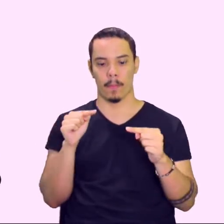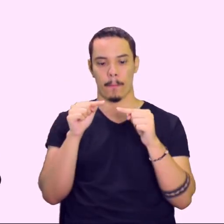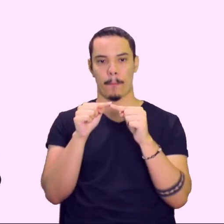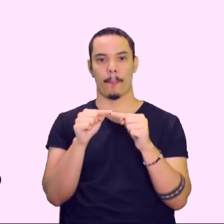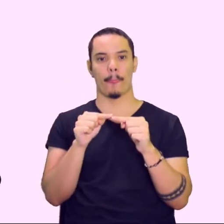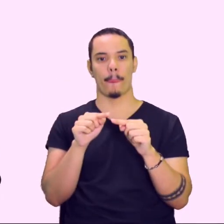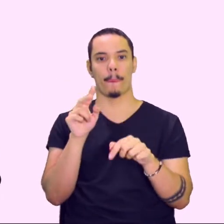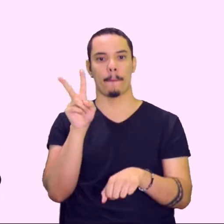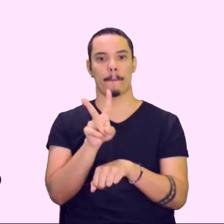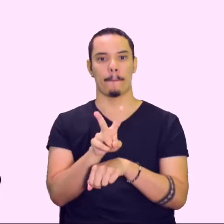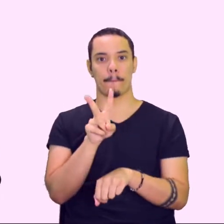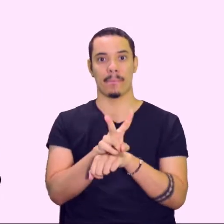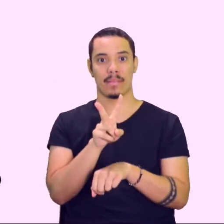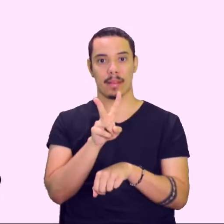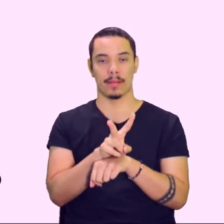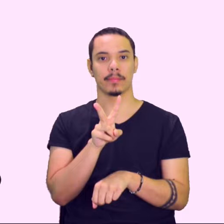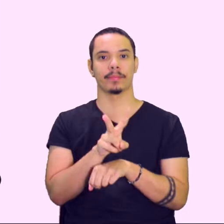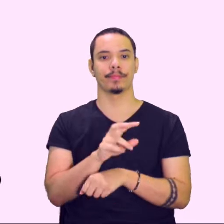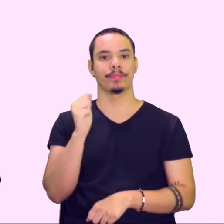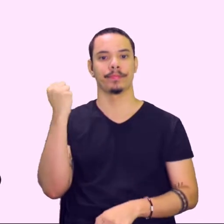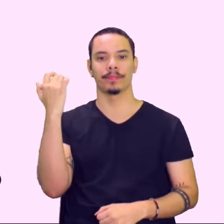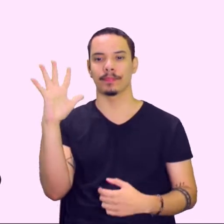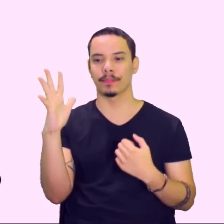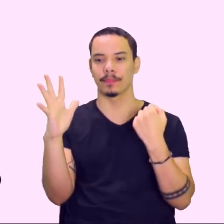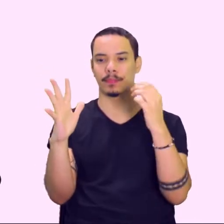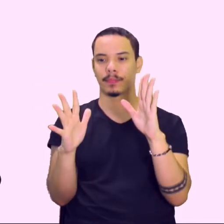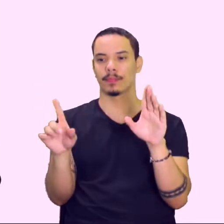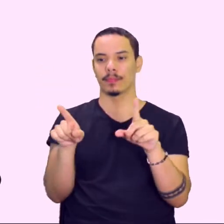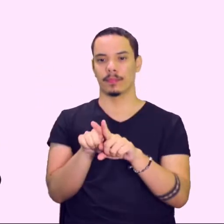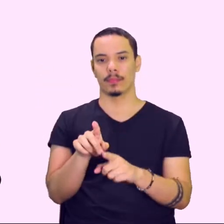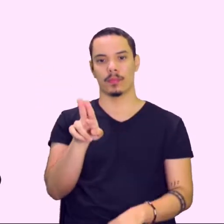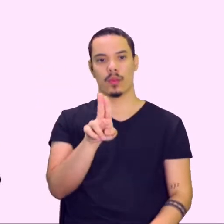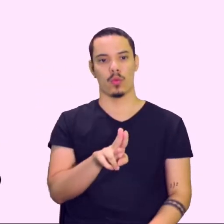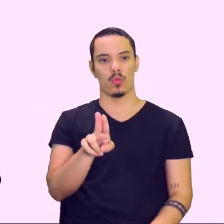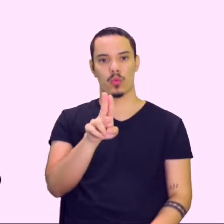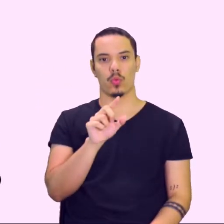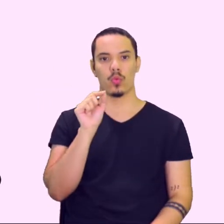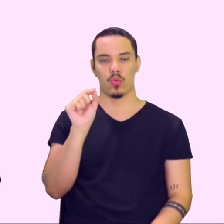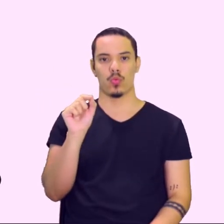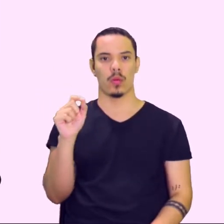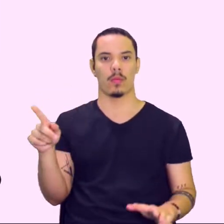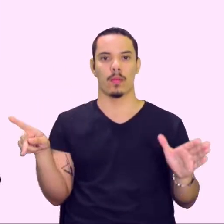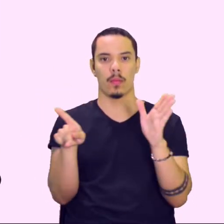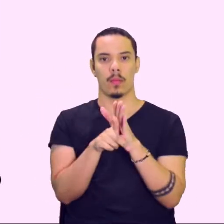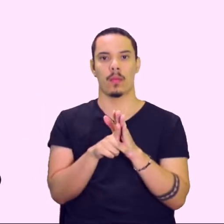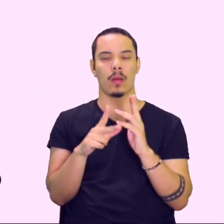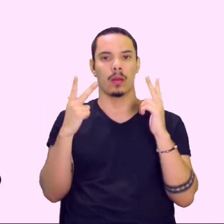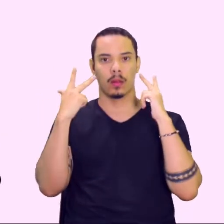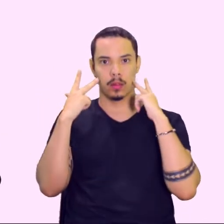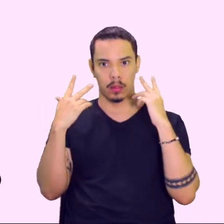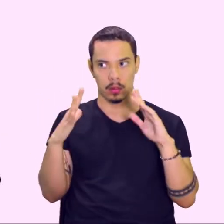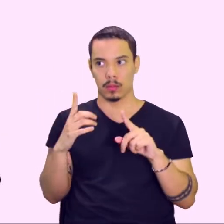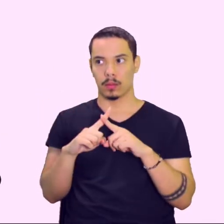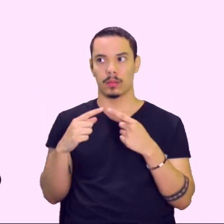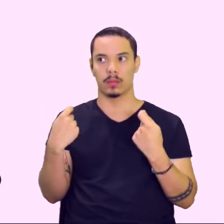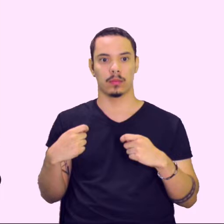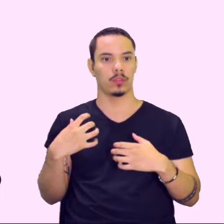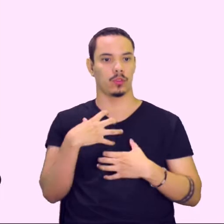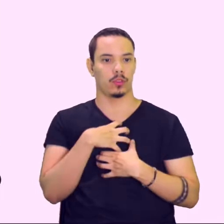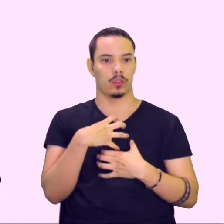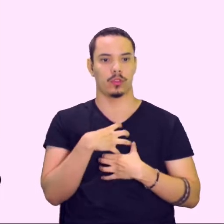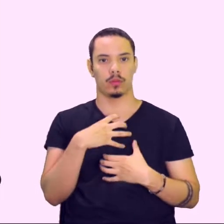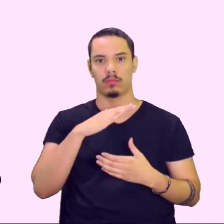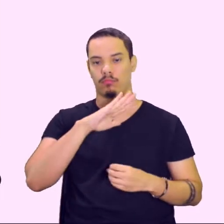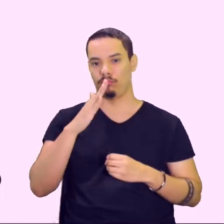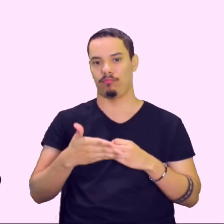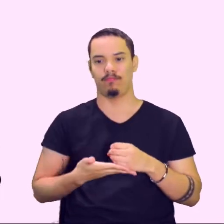da natureza com o uso da parcela dos seus recursos naturais, mas tem que ser de forma